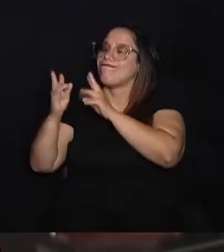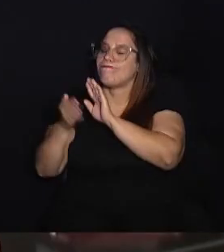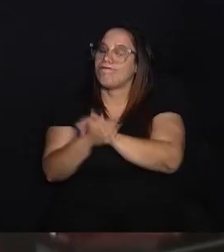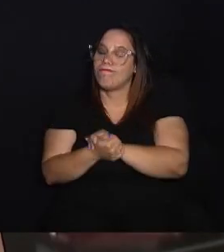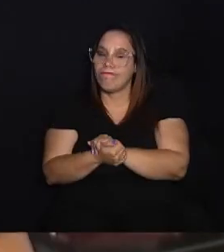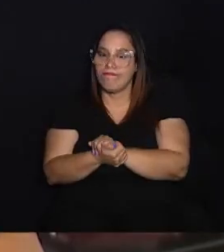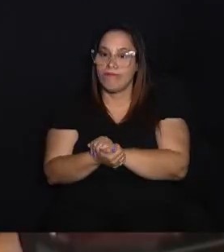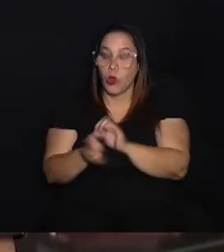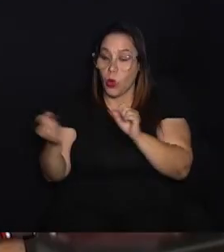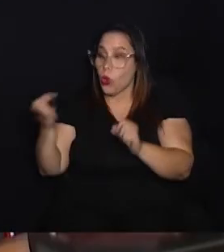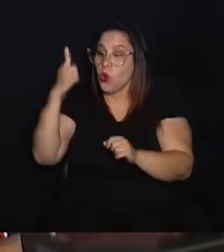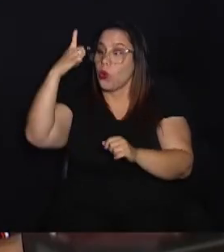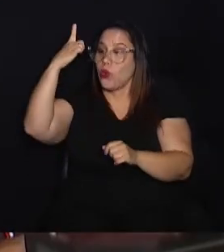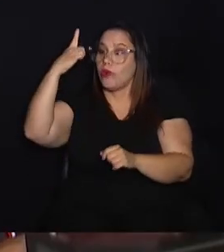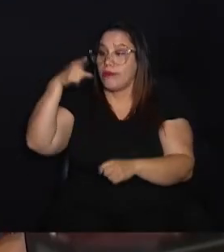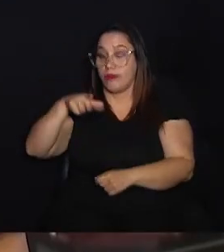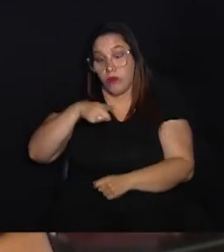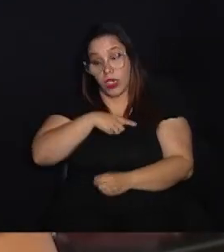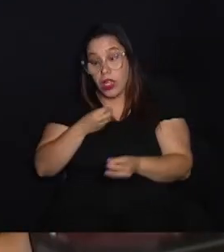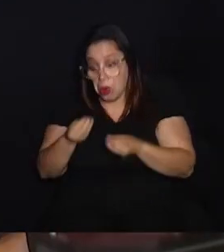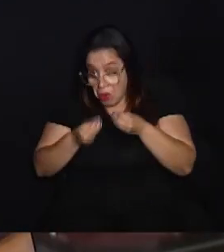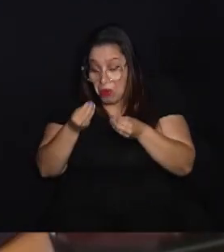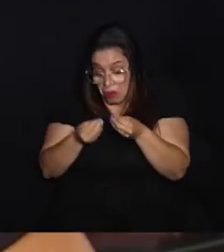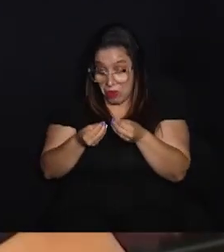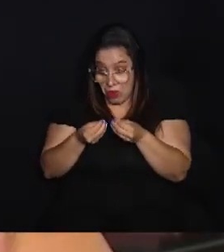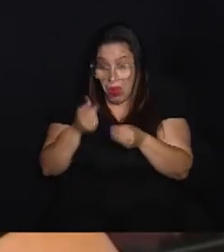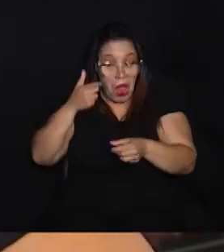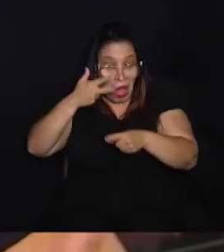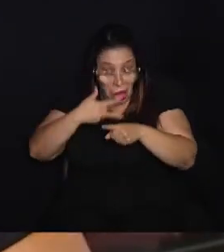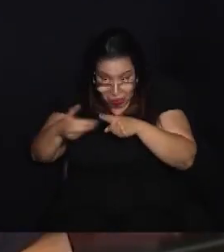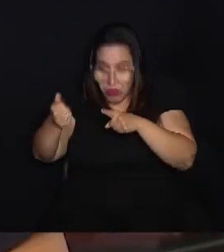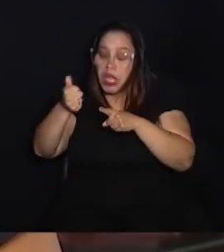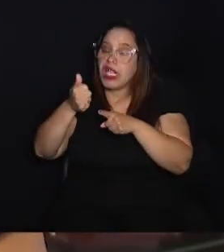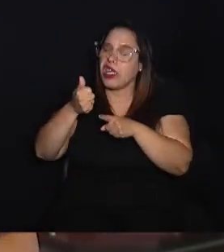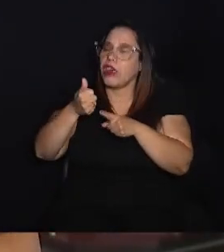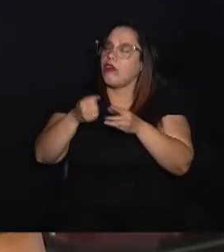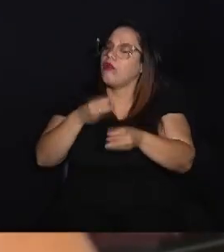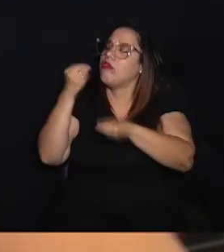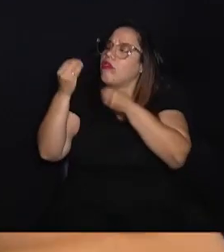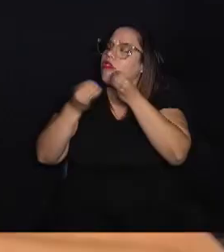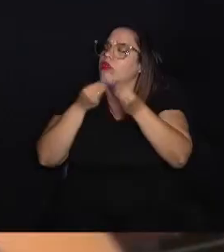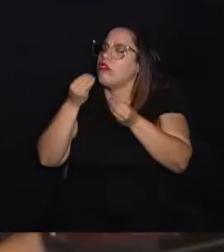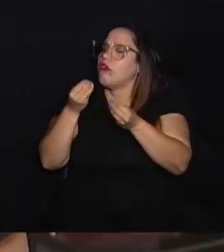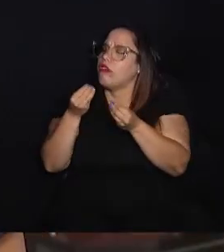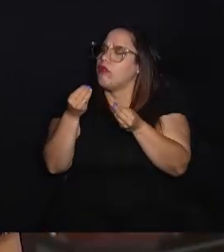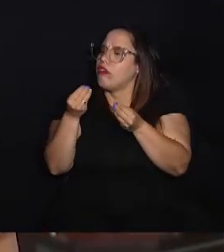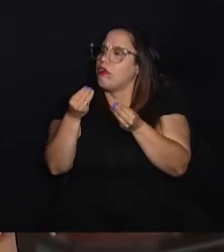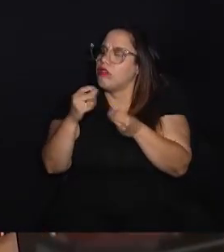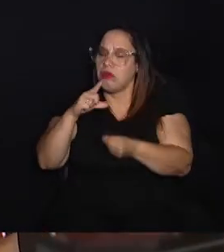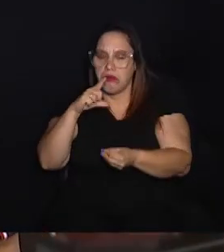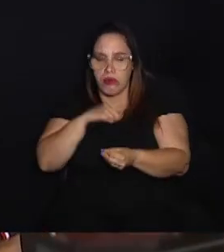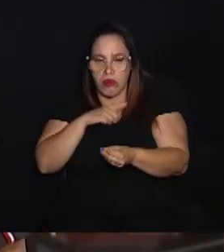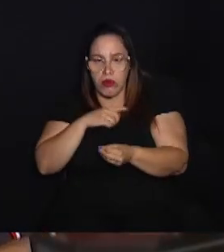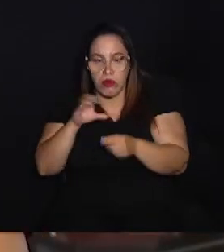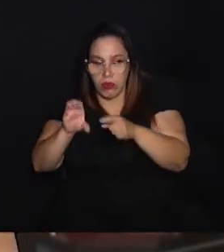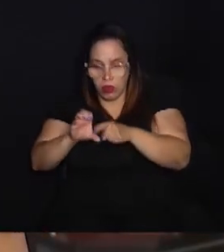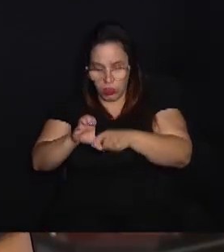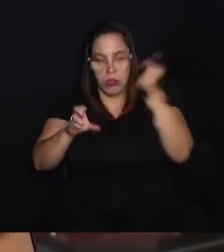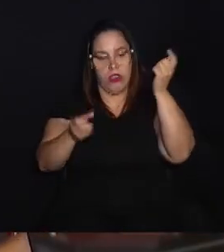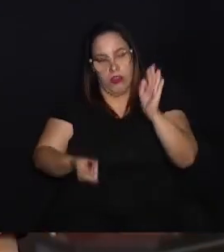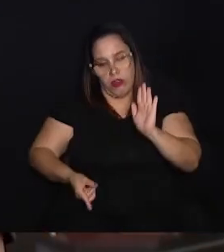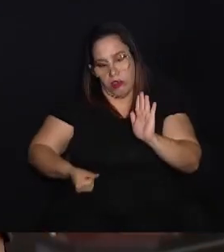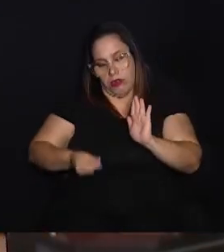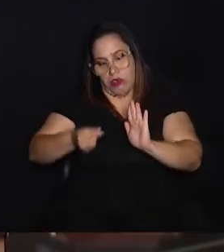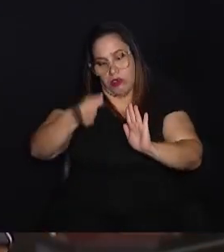uma luz para uma pessoa e fala assim, olha, você tem como vencer, você tem como ter a sua independência financeira na